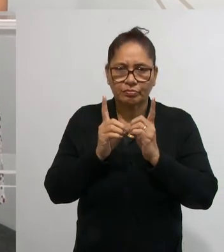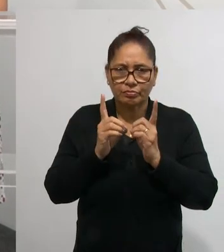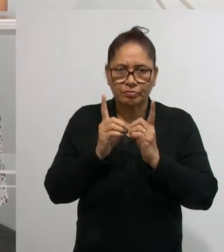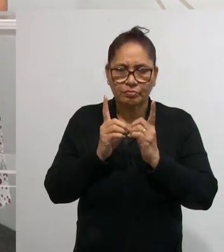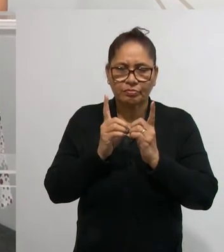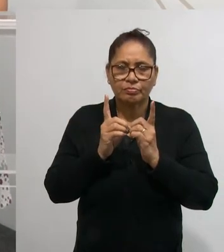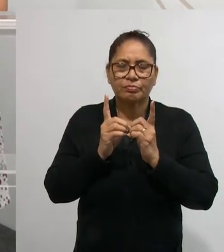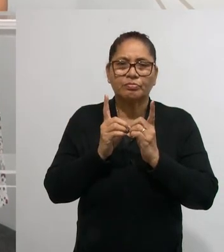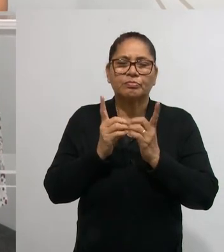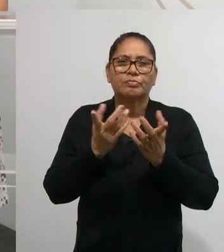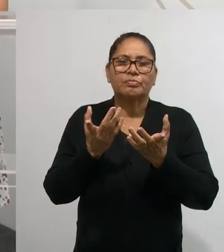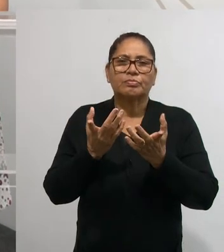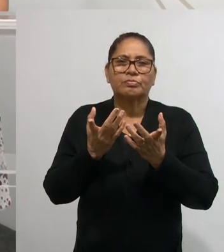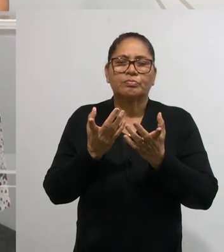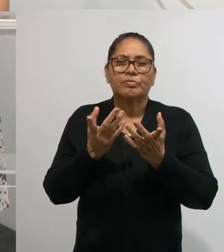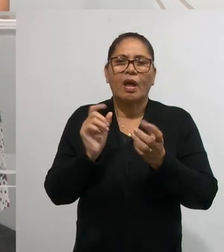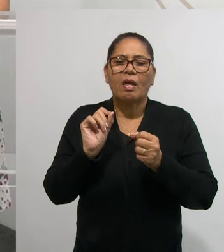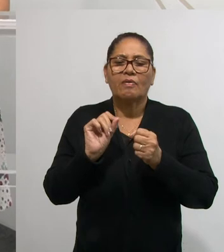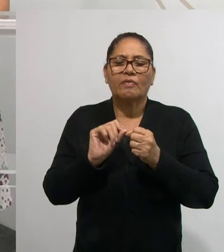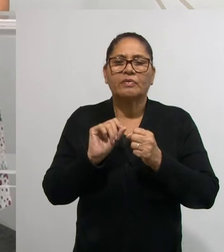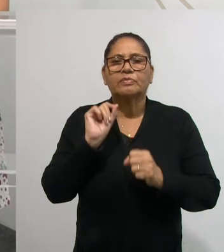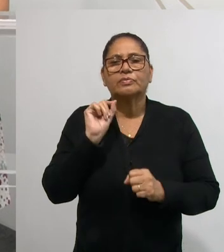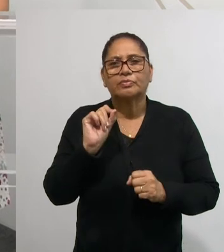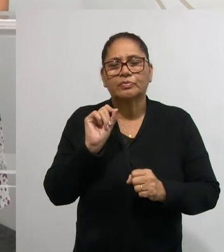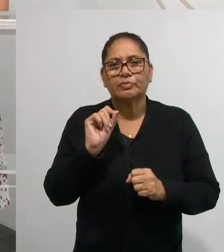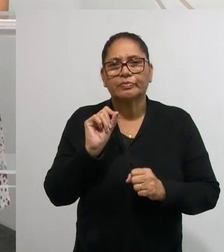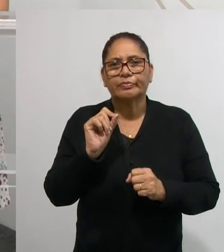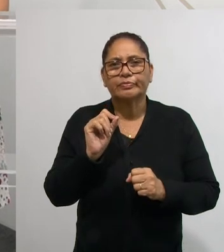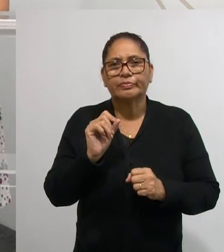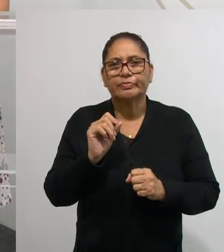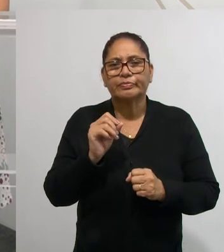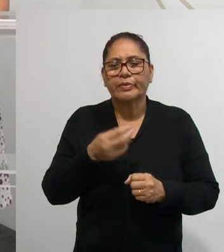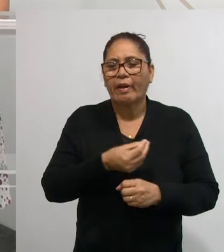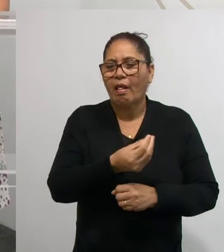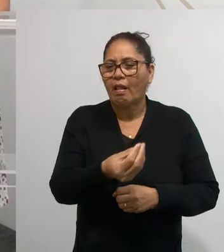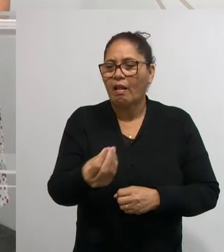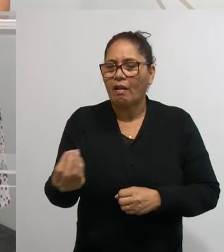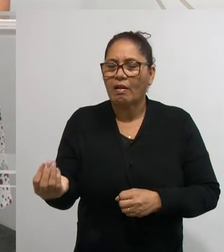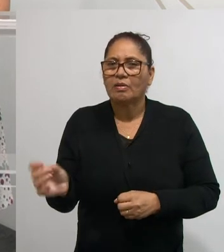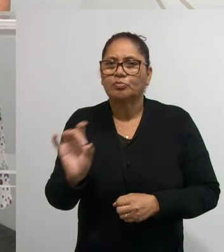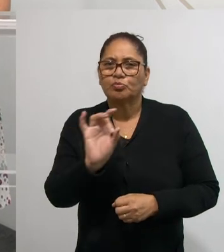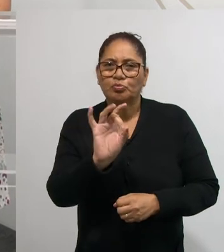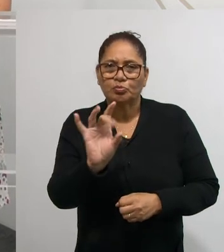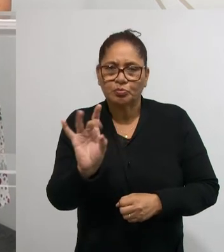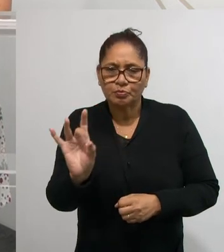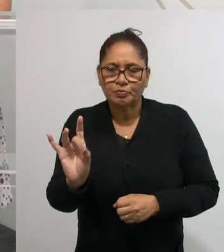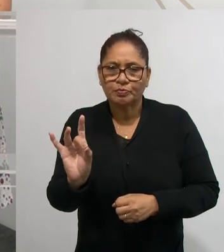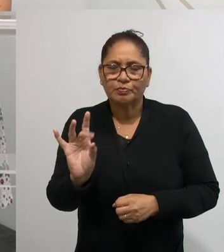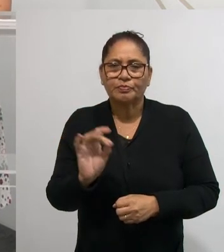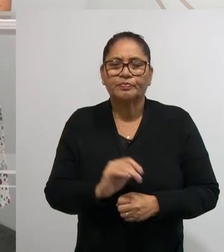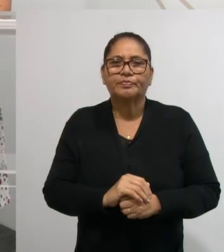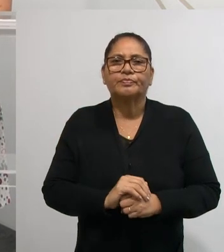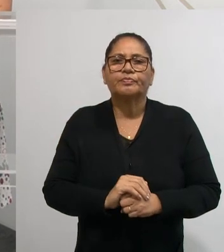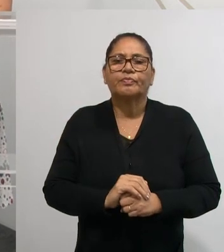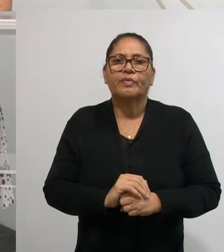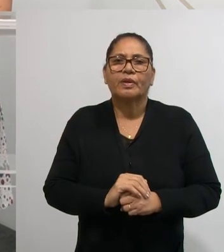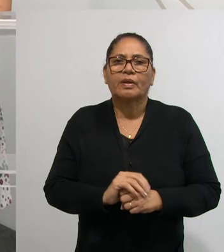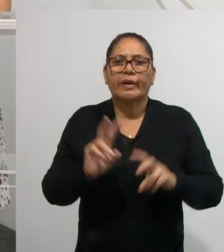a gente vai disponibilizar esse temáticas e faremos a distribuição pontual de cada